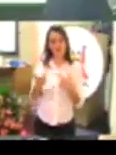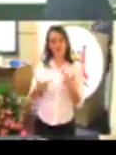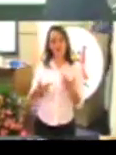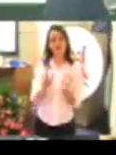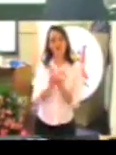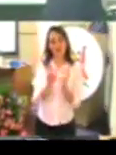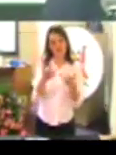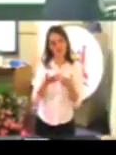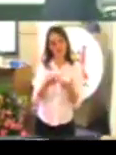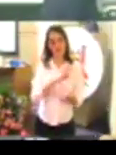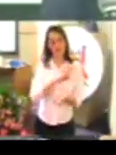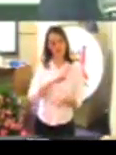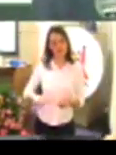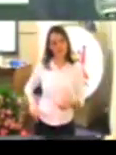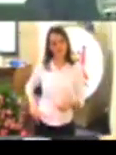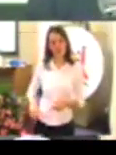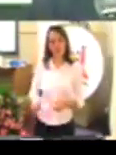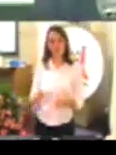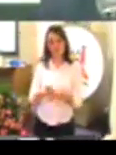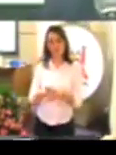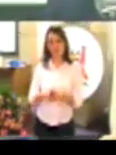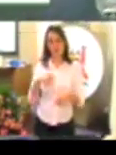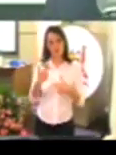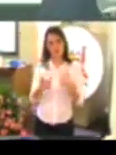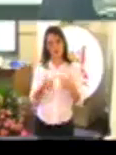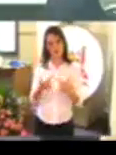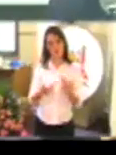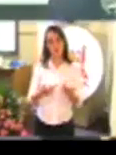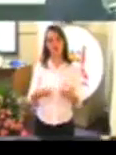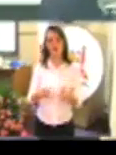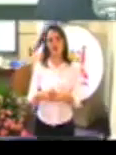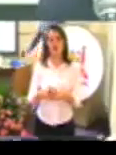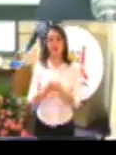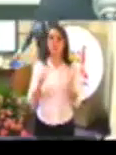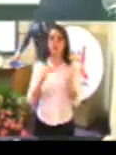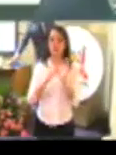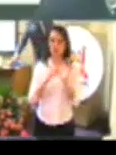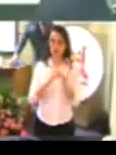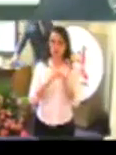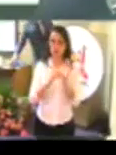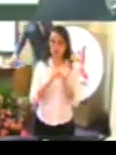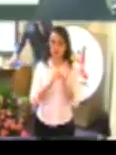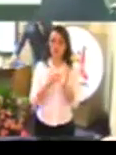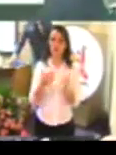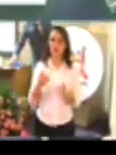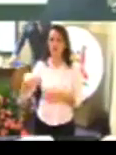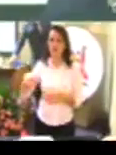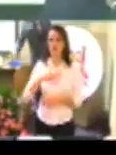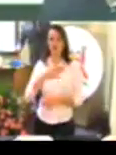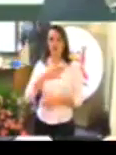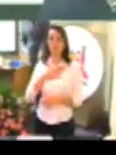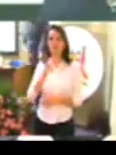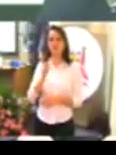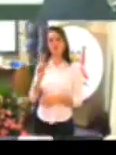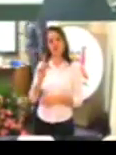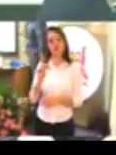de uma casa legislativa. Eu trabalho no Senado Federal, não se assustem,